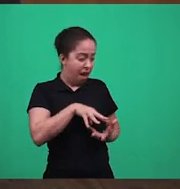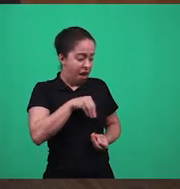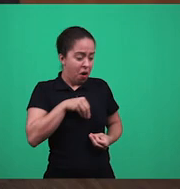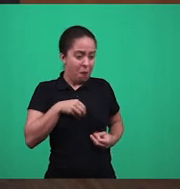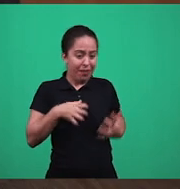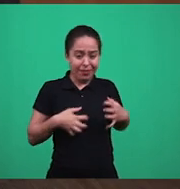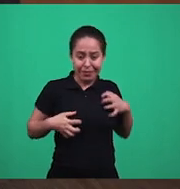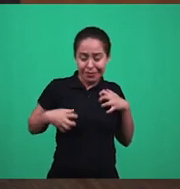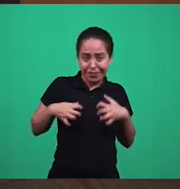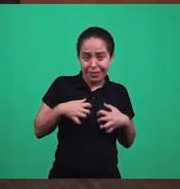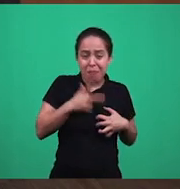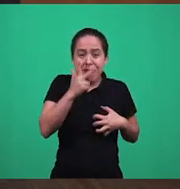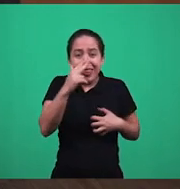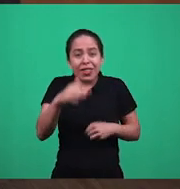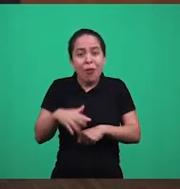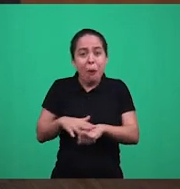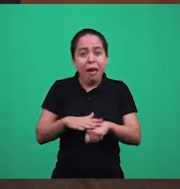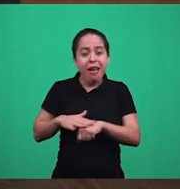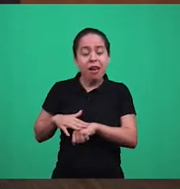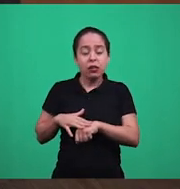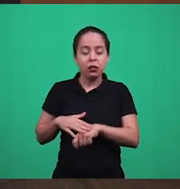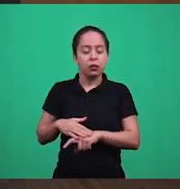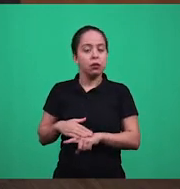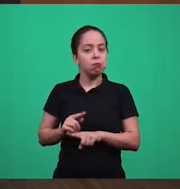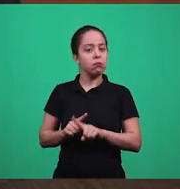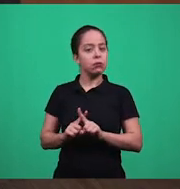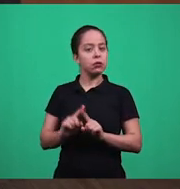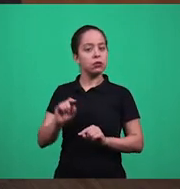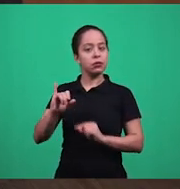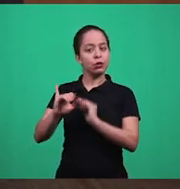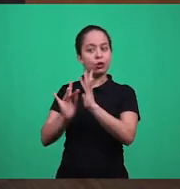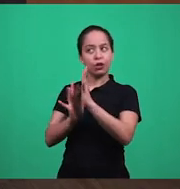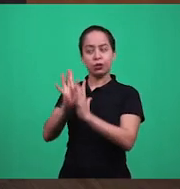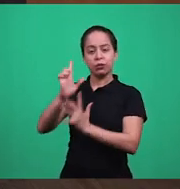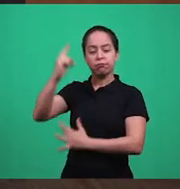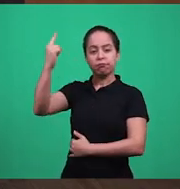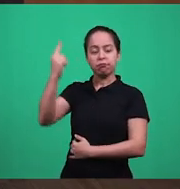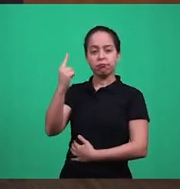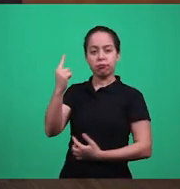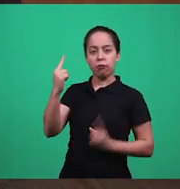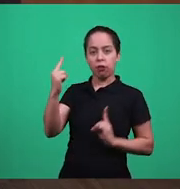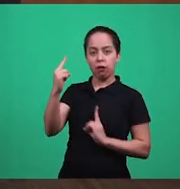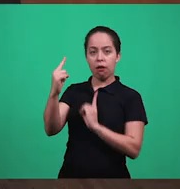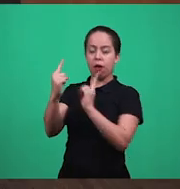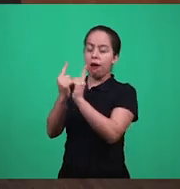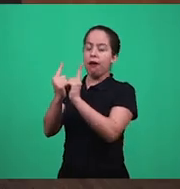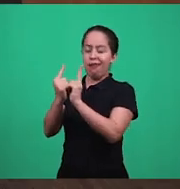o encontro com Jesus muda a vida do homem.